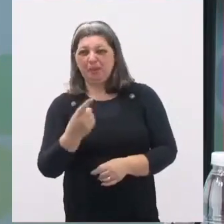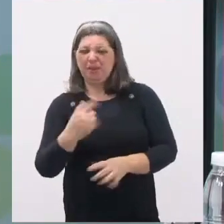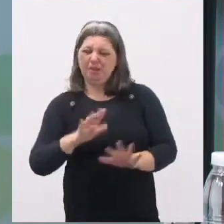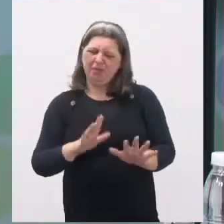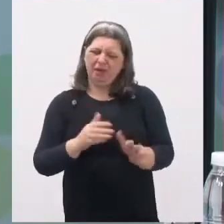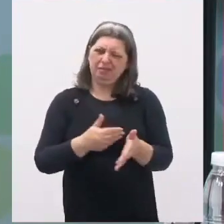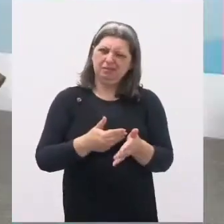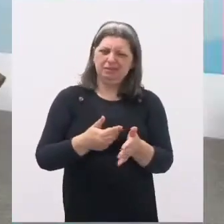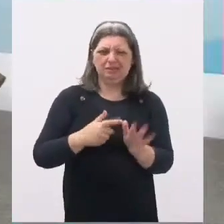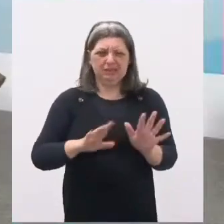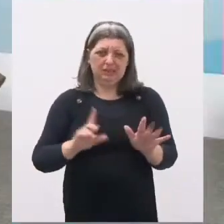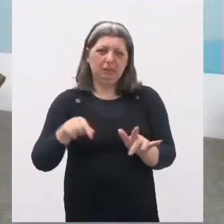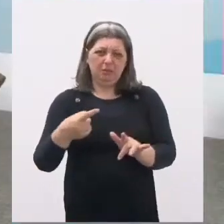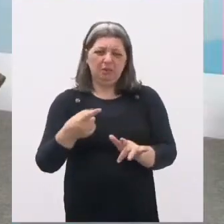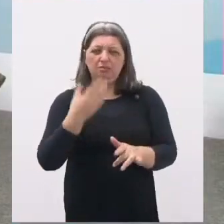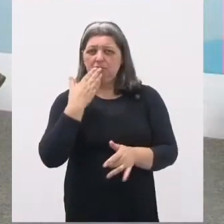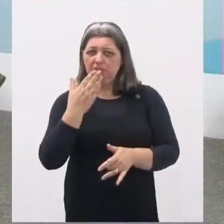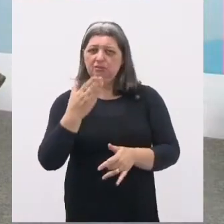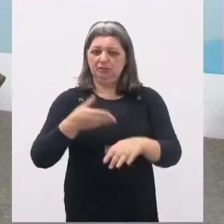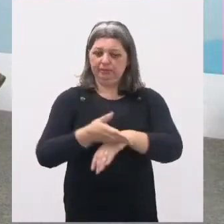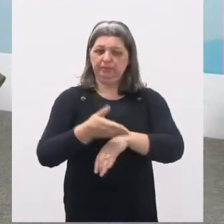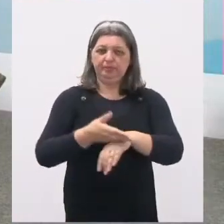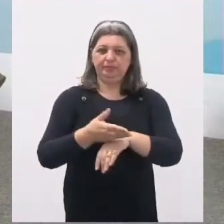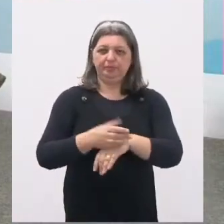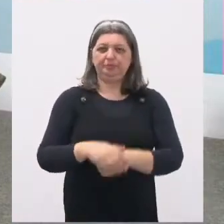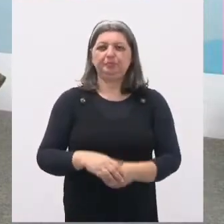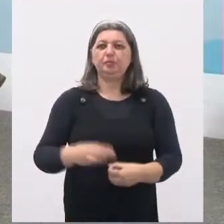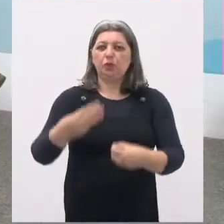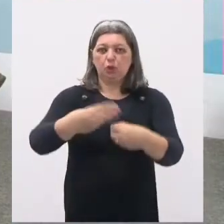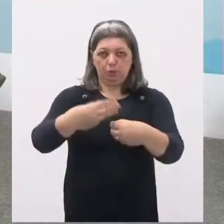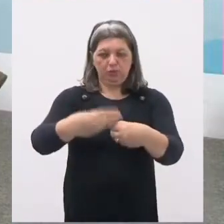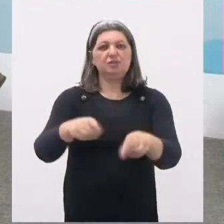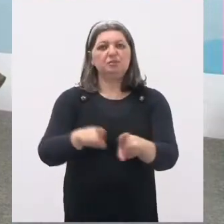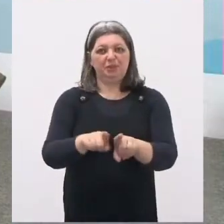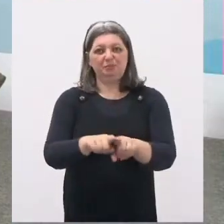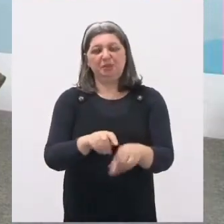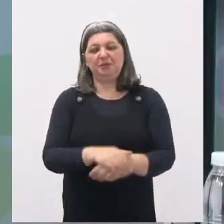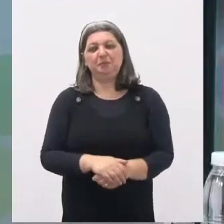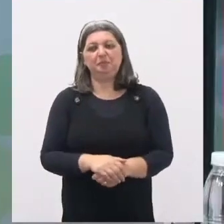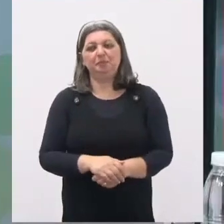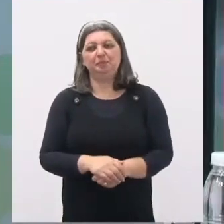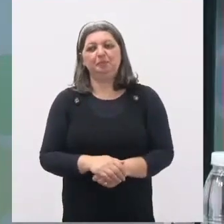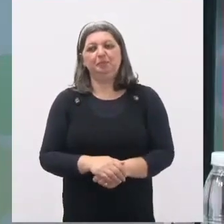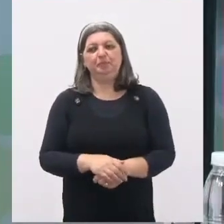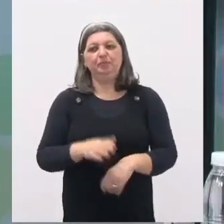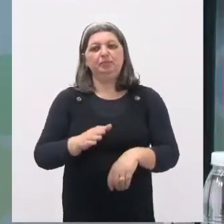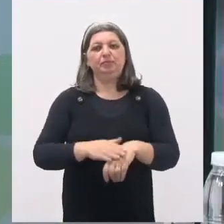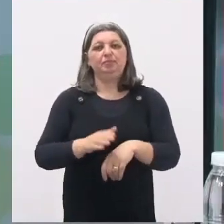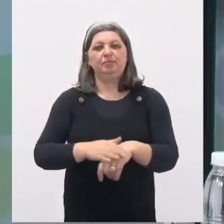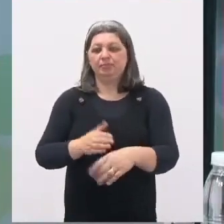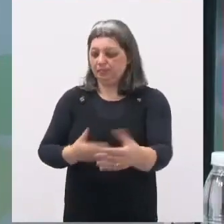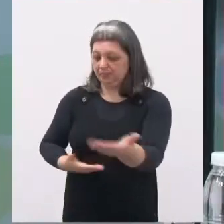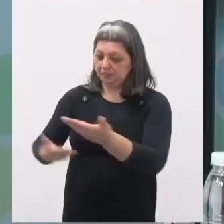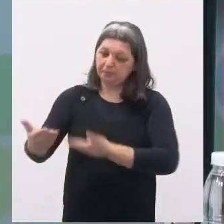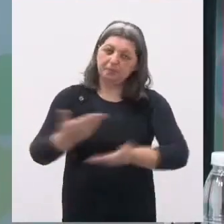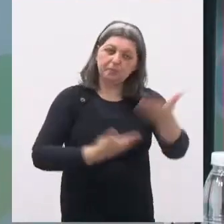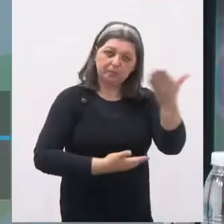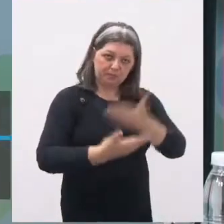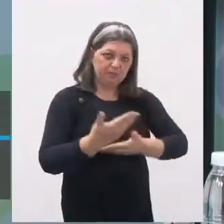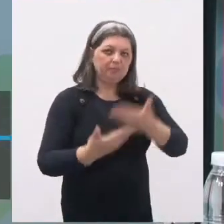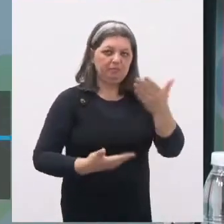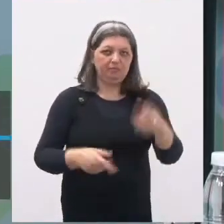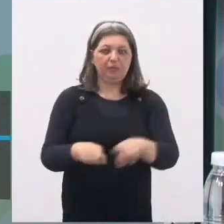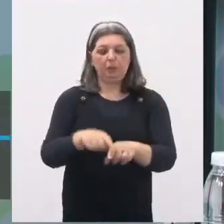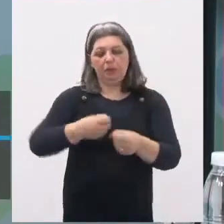Mas, vamos colaborar com a gente, pessoal do município também, né? Vamos fazer aí essa construção colaborativa aqui no